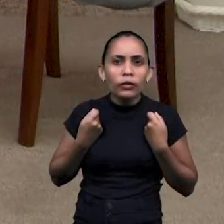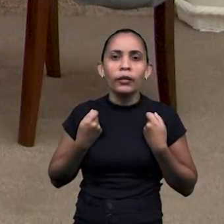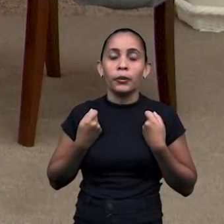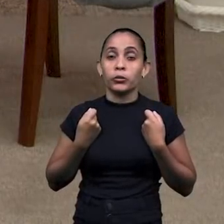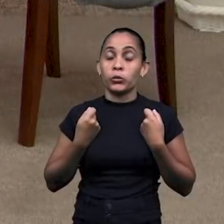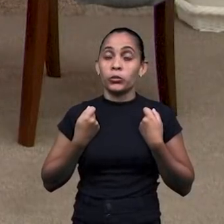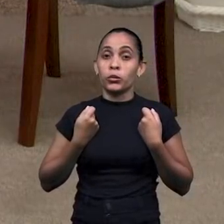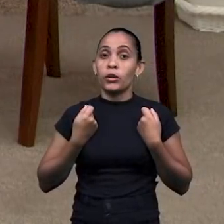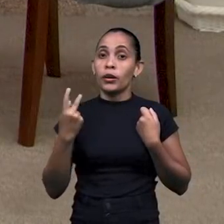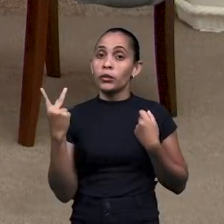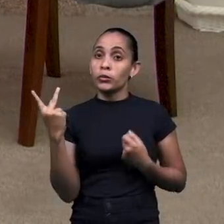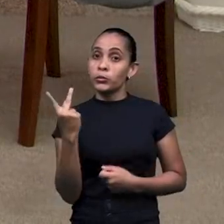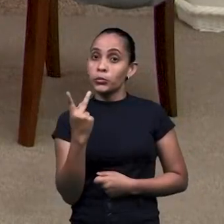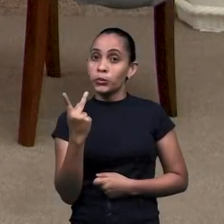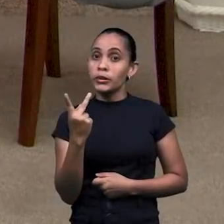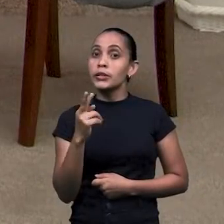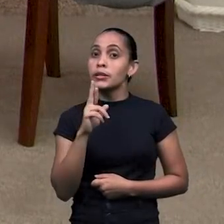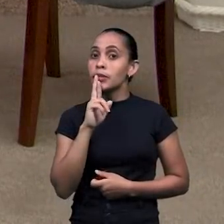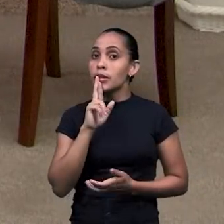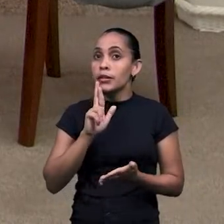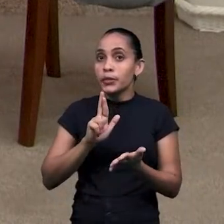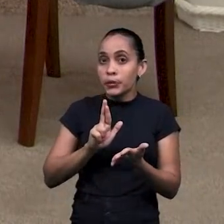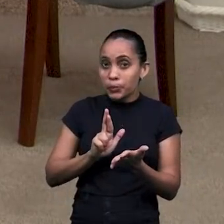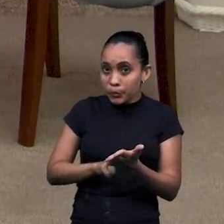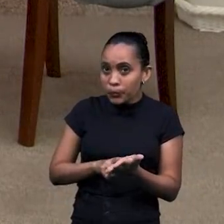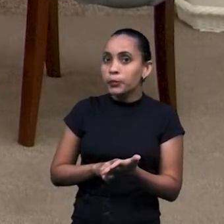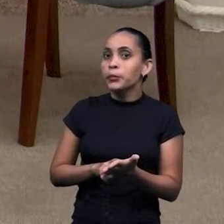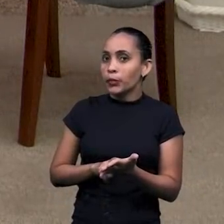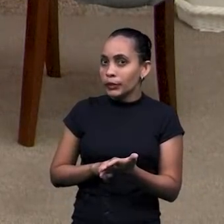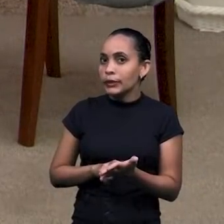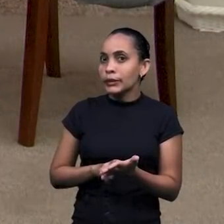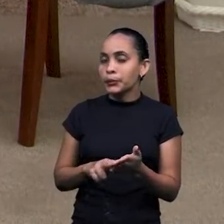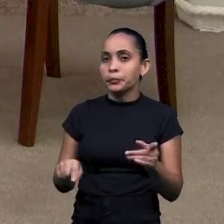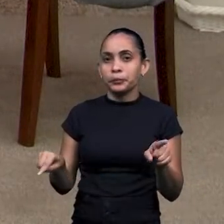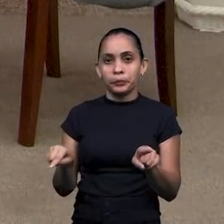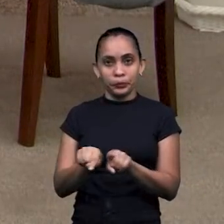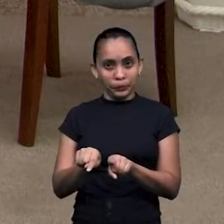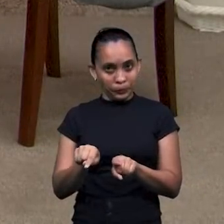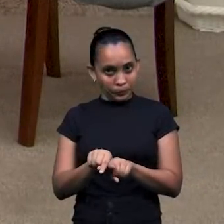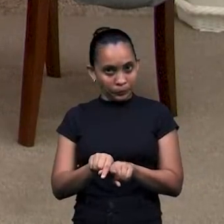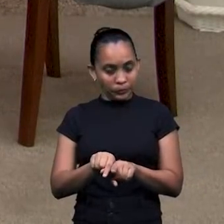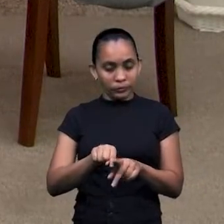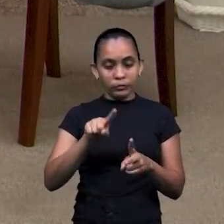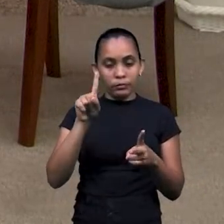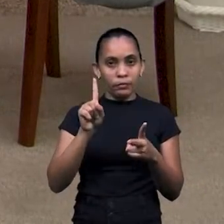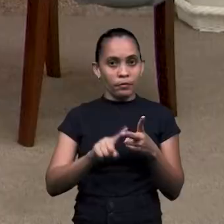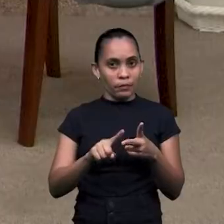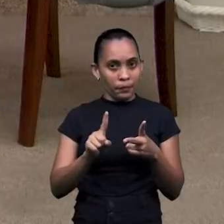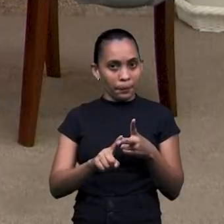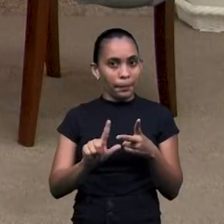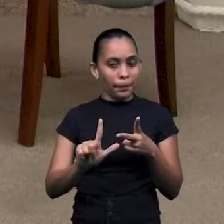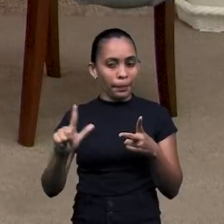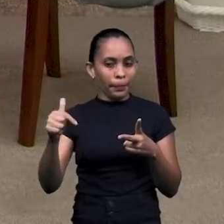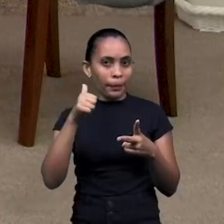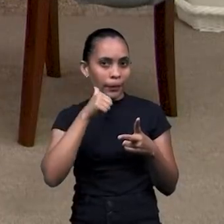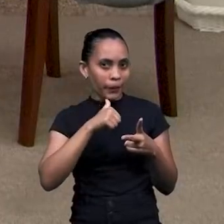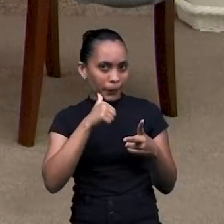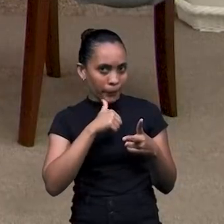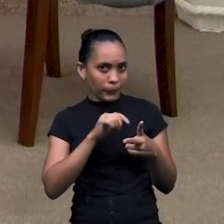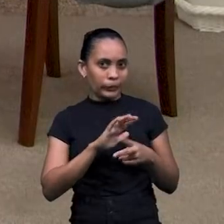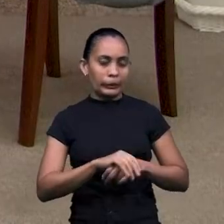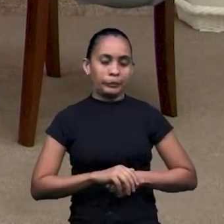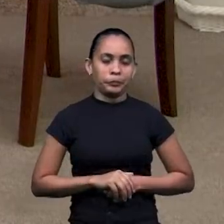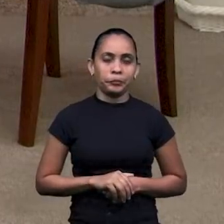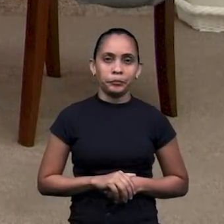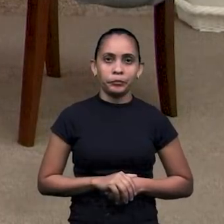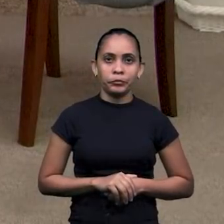também duas respostas de Eli Araújo, o servo de Cacoal, Roraima, e da senhora Marlene Correia, de Açailândia,